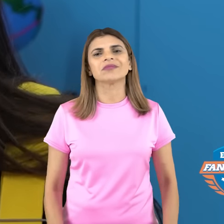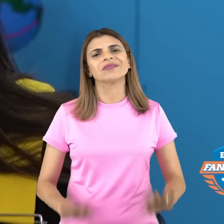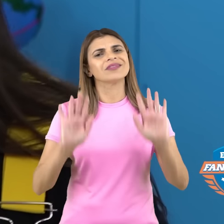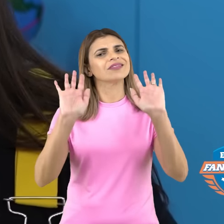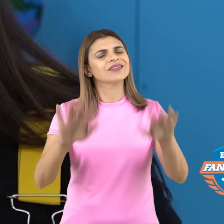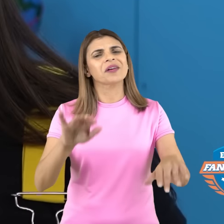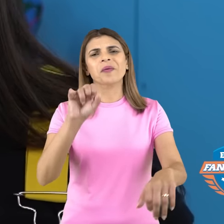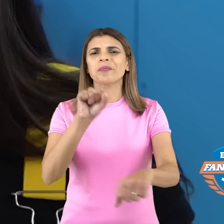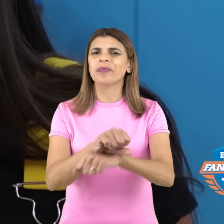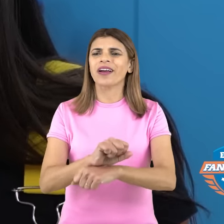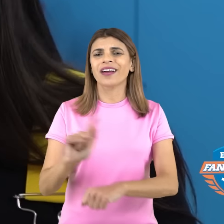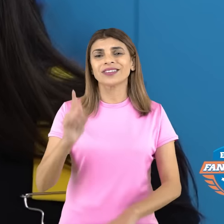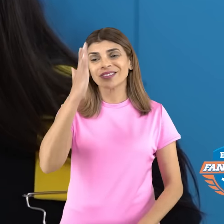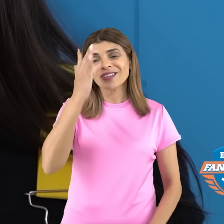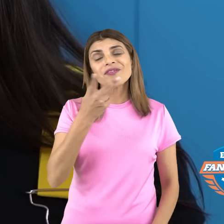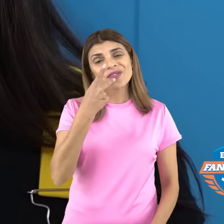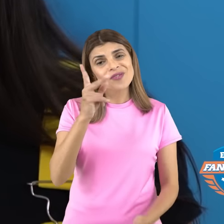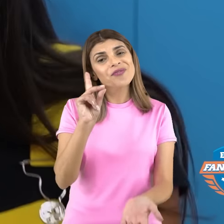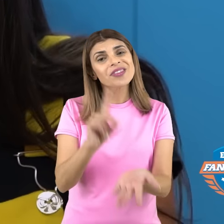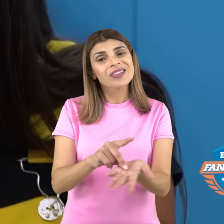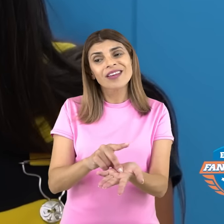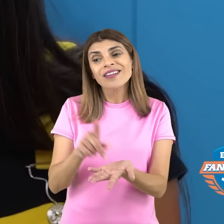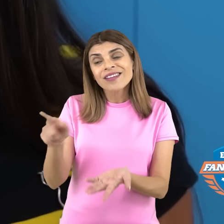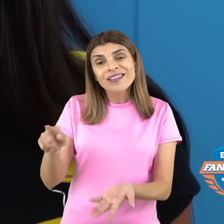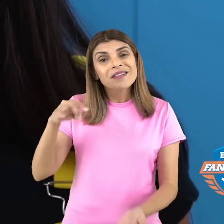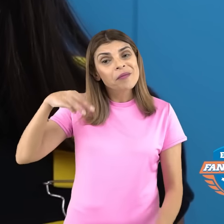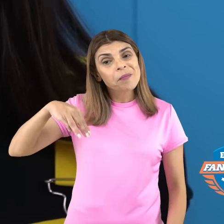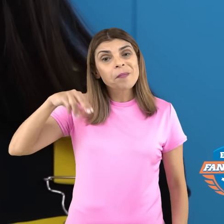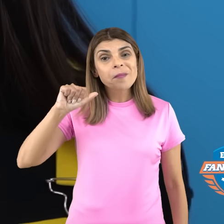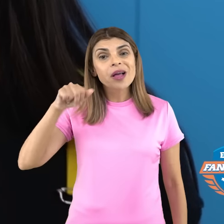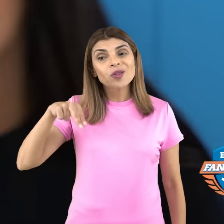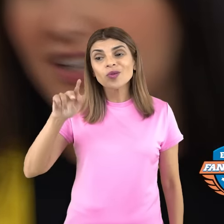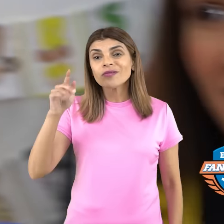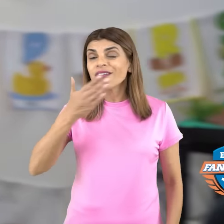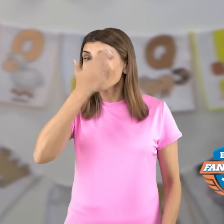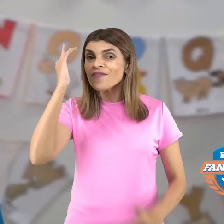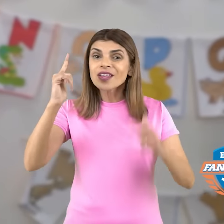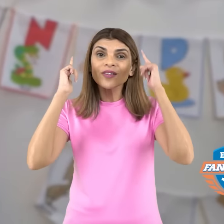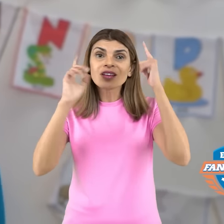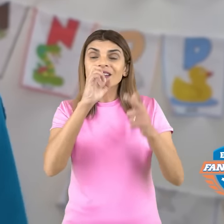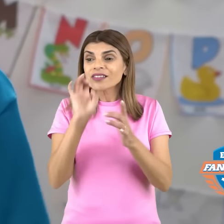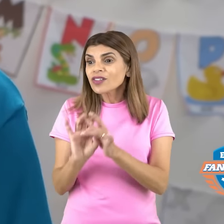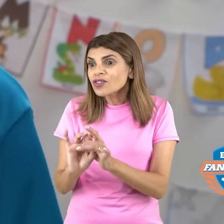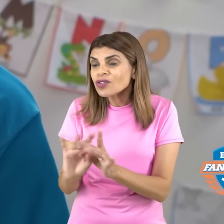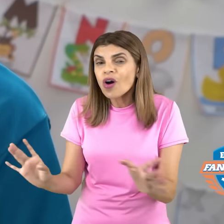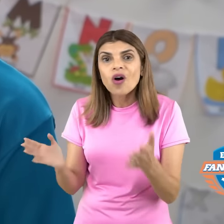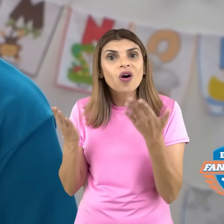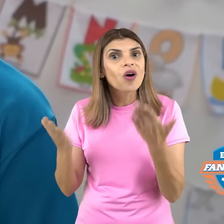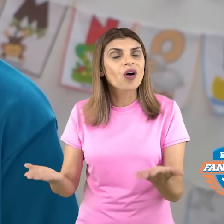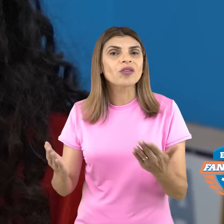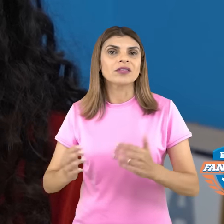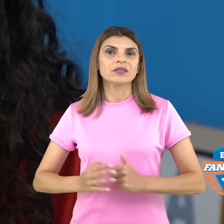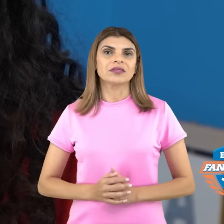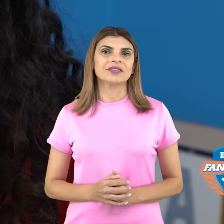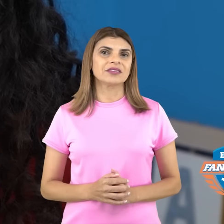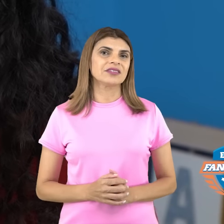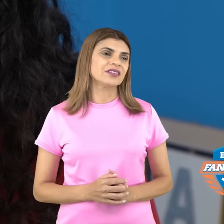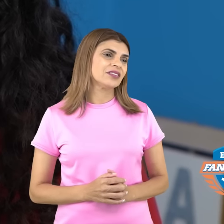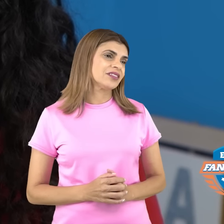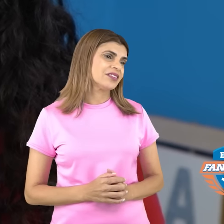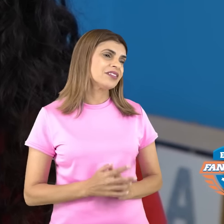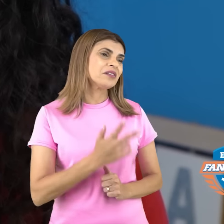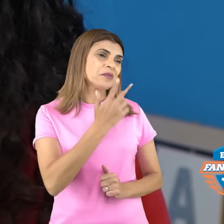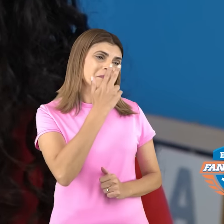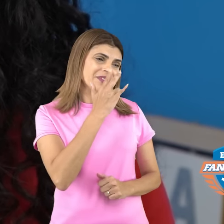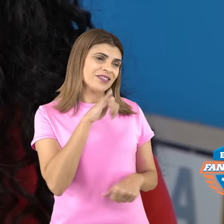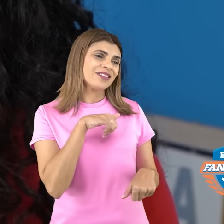Para com isso, Gi. Ela tá falando a verdade. É a Manu, a aventureira laranja. Ai, solta ela, Gi. Acho que a